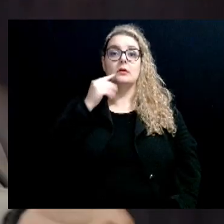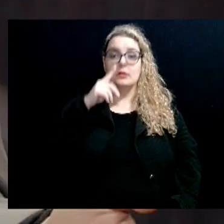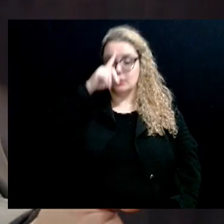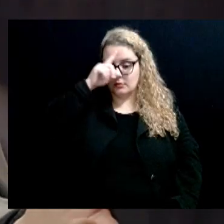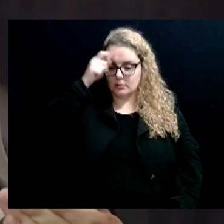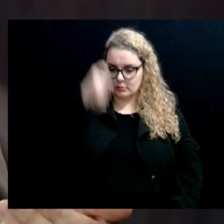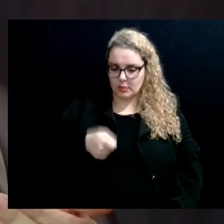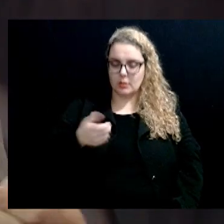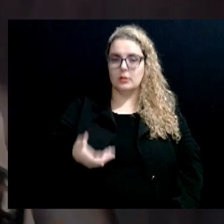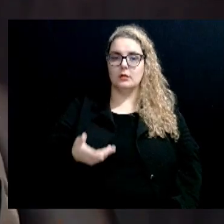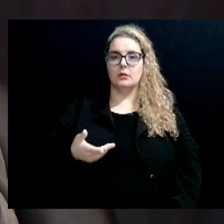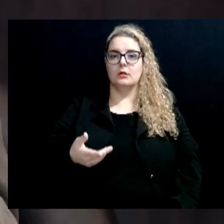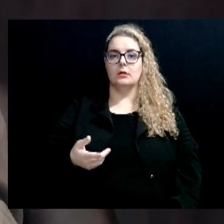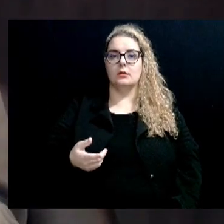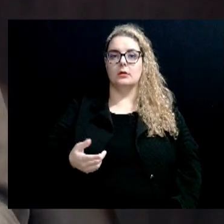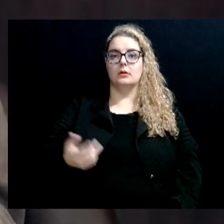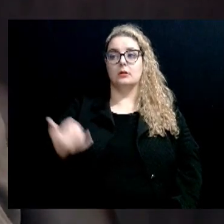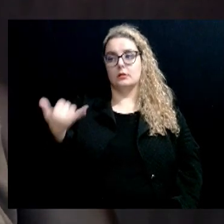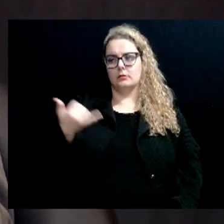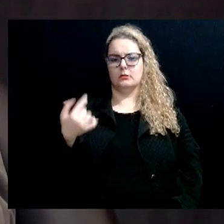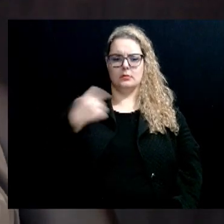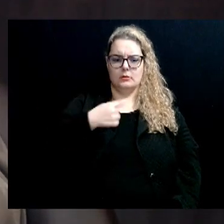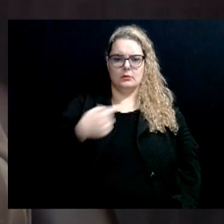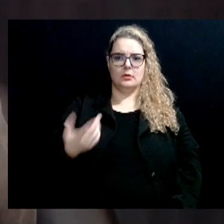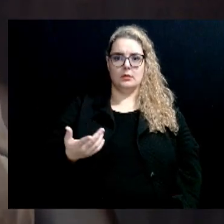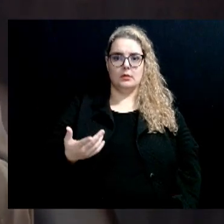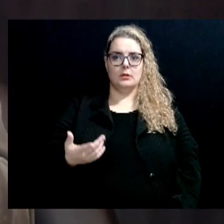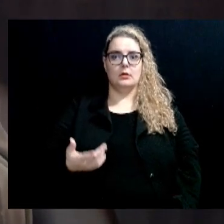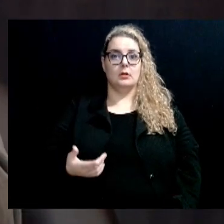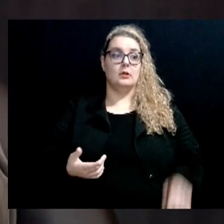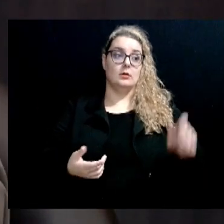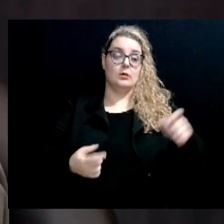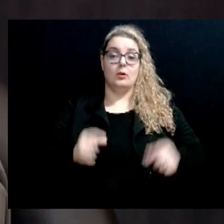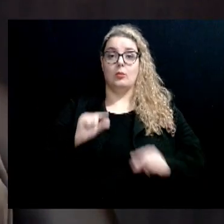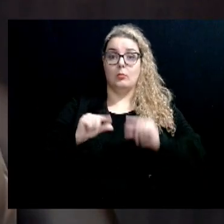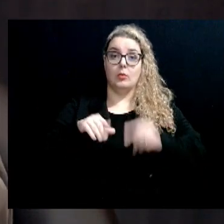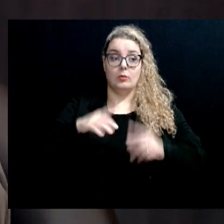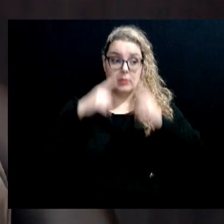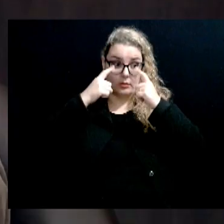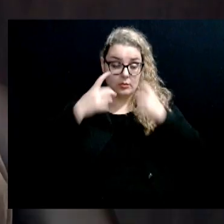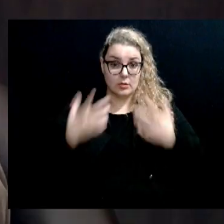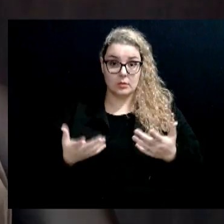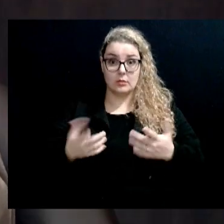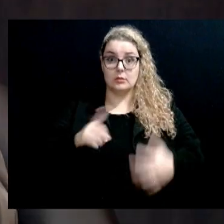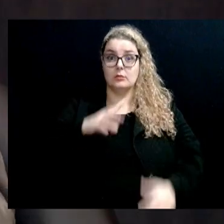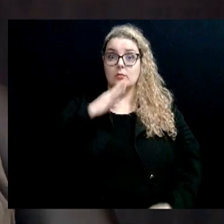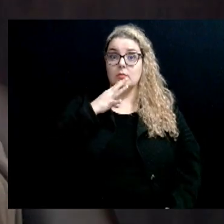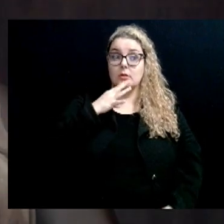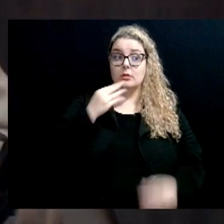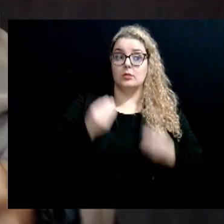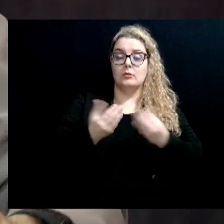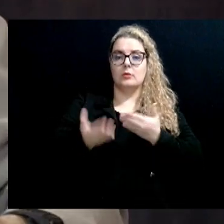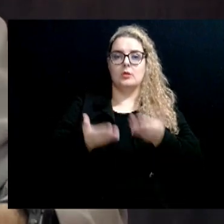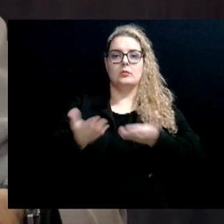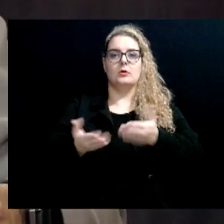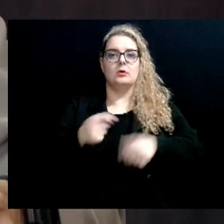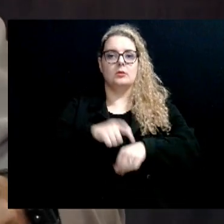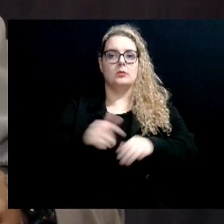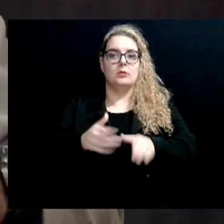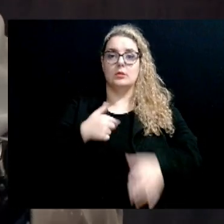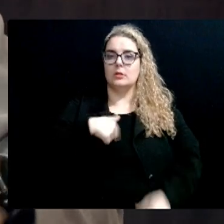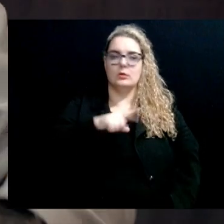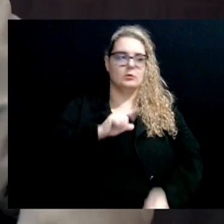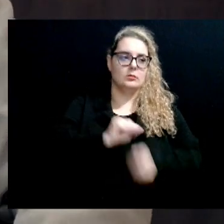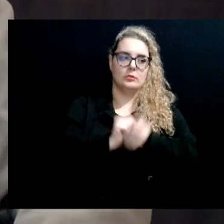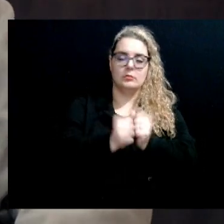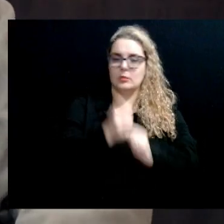que nem eu comentei. E o parceiro talvez seja um pouco mais agressivo, talvez ela não conheça esse lado de como que ele lida numa situação na qual eu não estou me moldando a ele. Então,